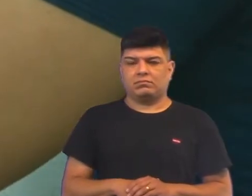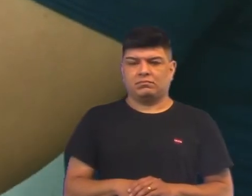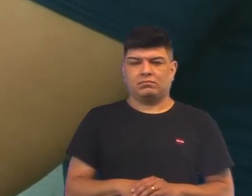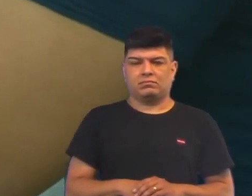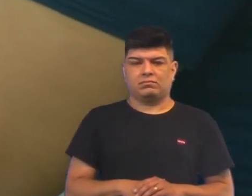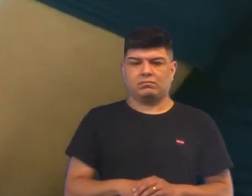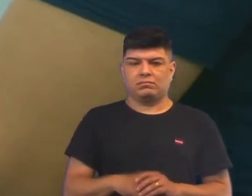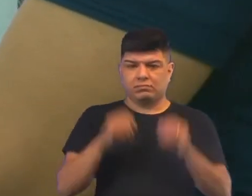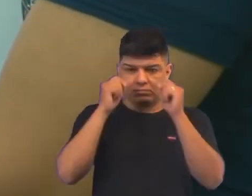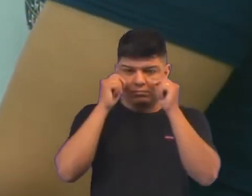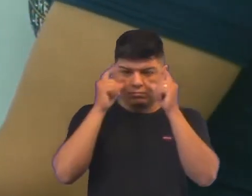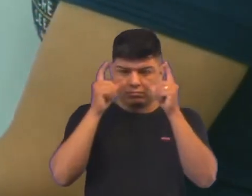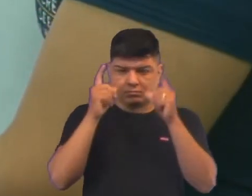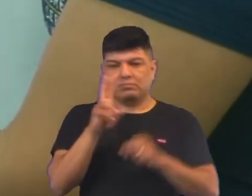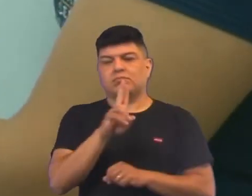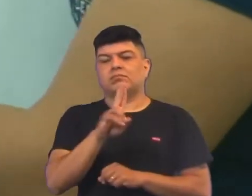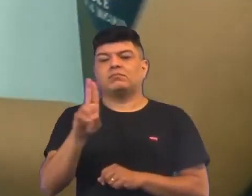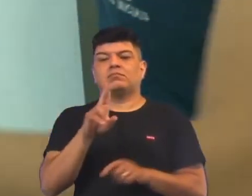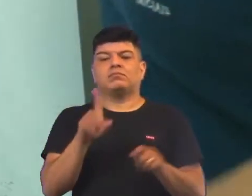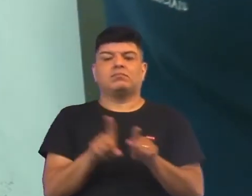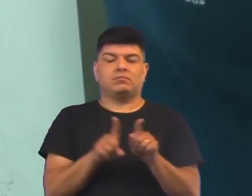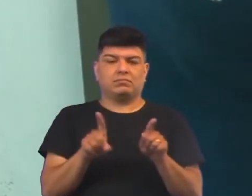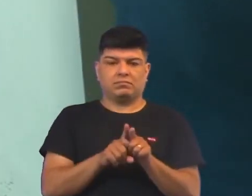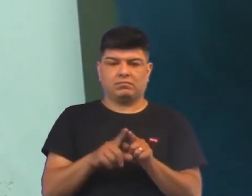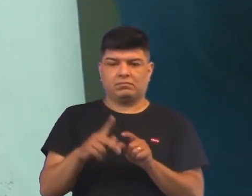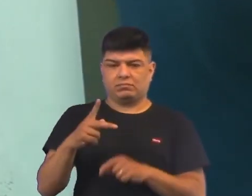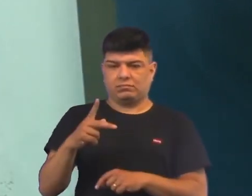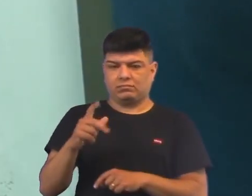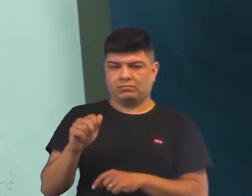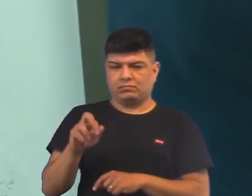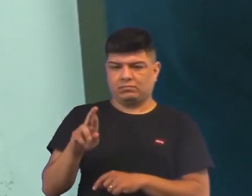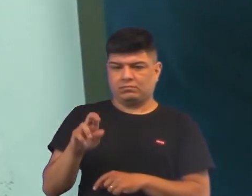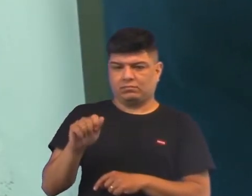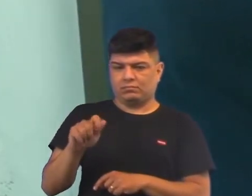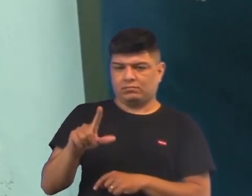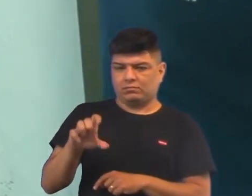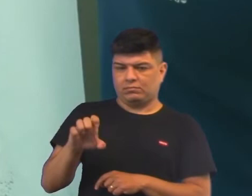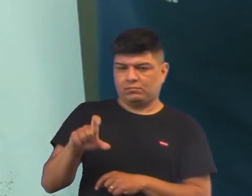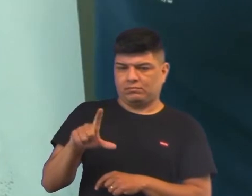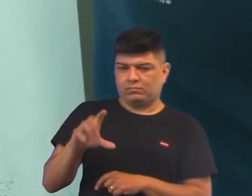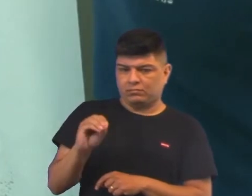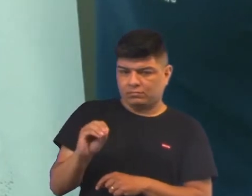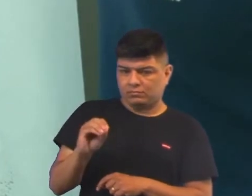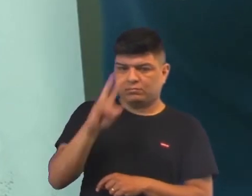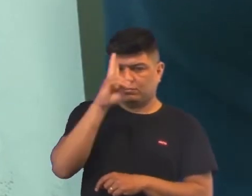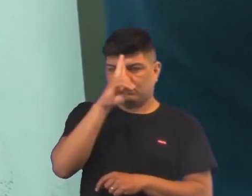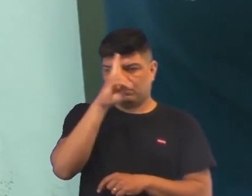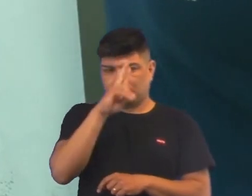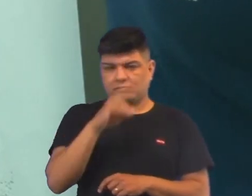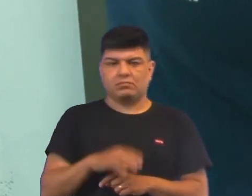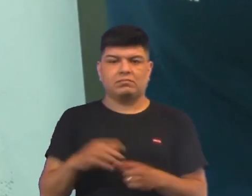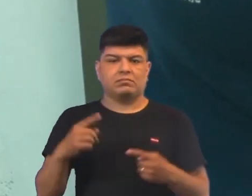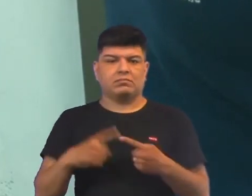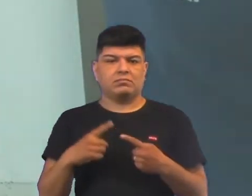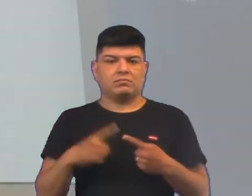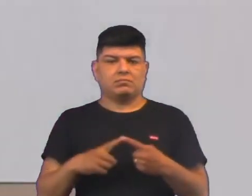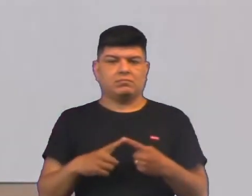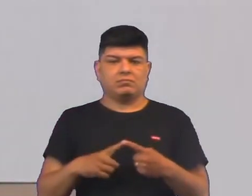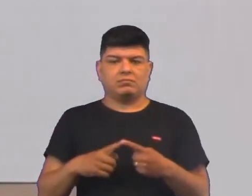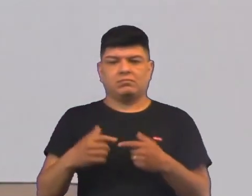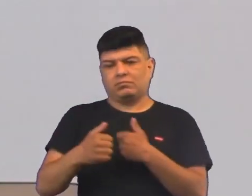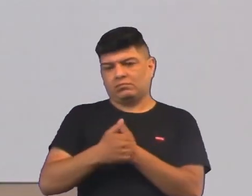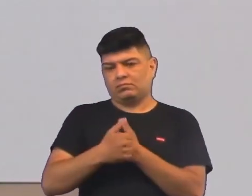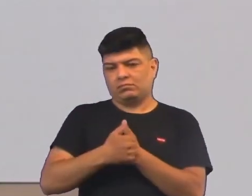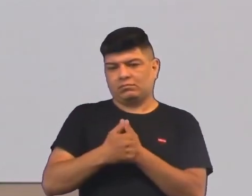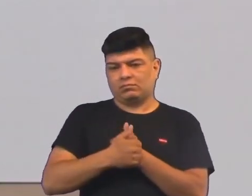Se atentar ao nome que ele é chamado, ó, paralelo. Lembra das retas paralelas que eu falei? Porque elas andam